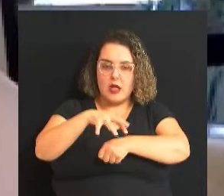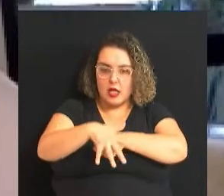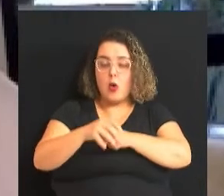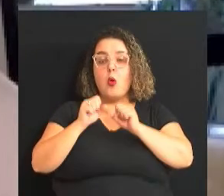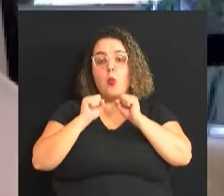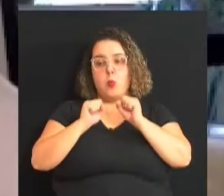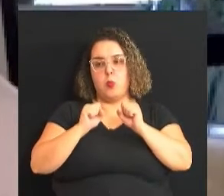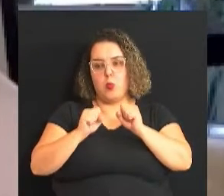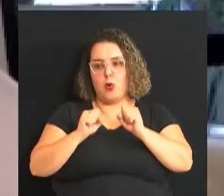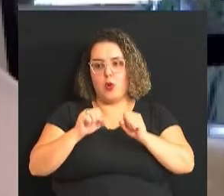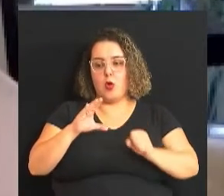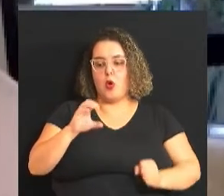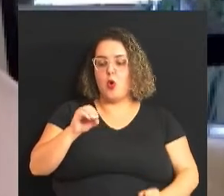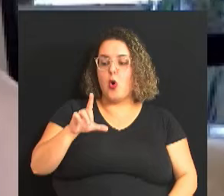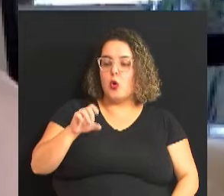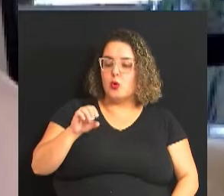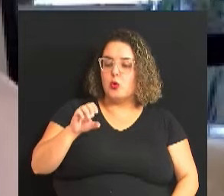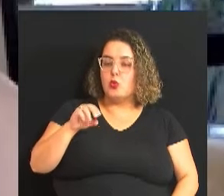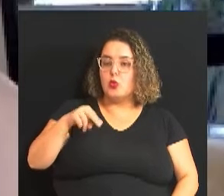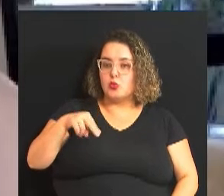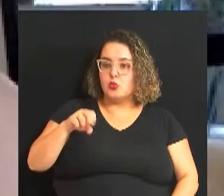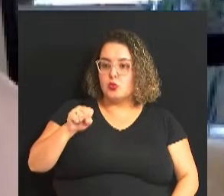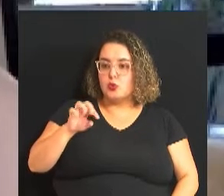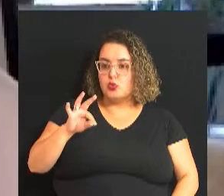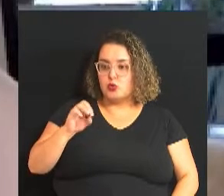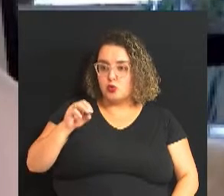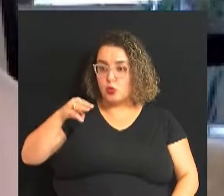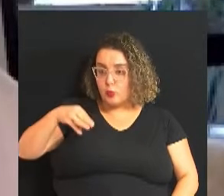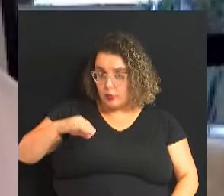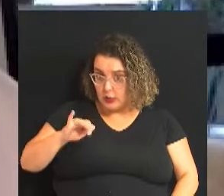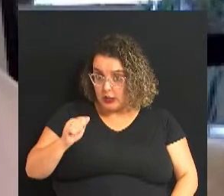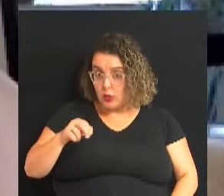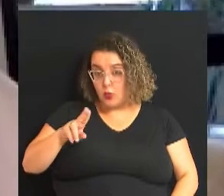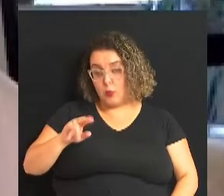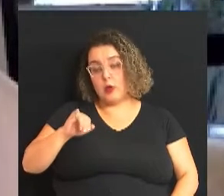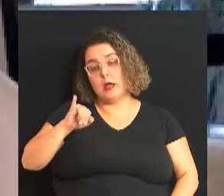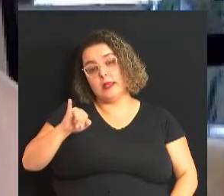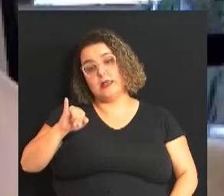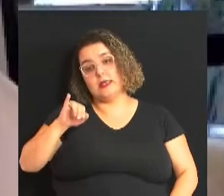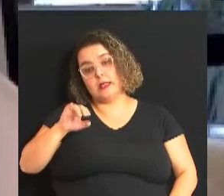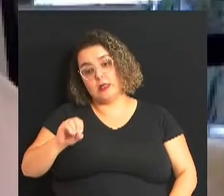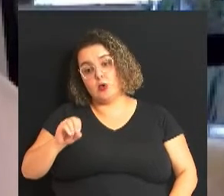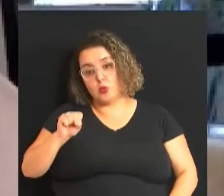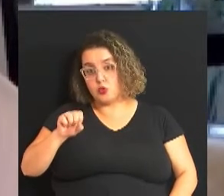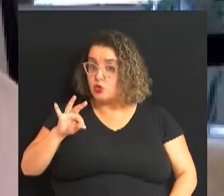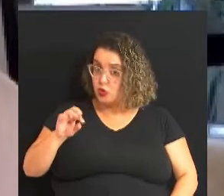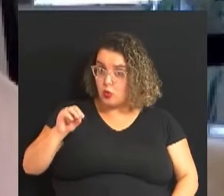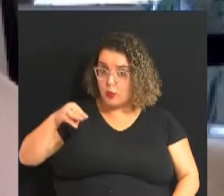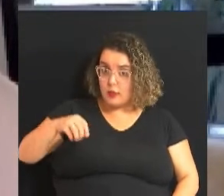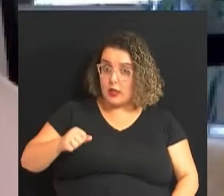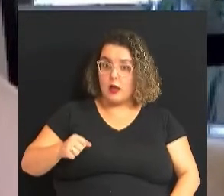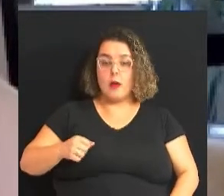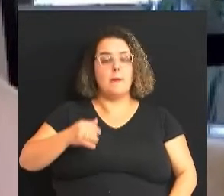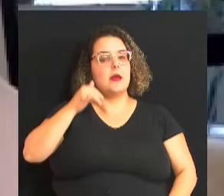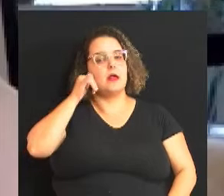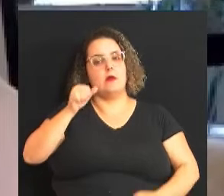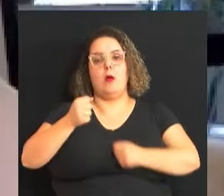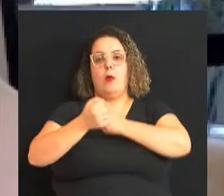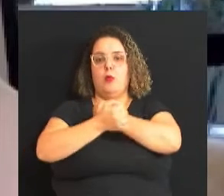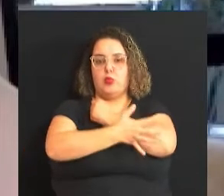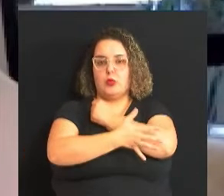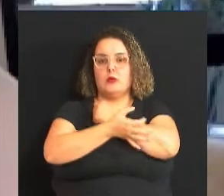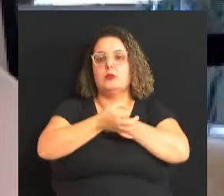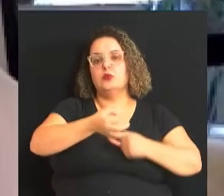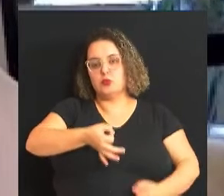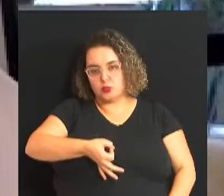uma colostomia ou uma ileostomia para evitar que as fezes passem por lá onde você tem essa